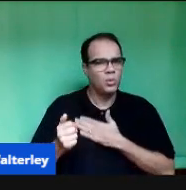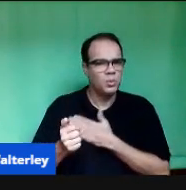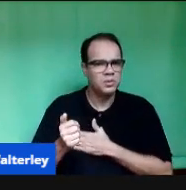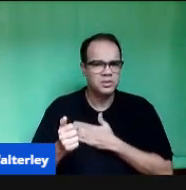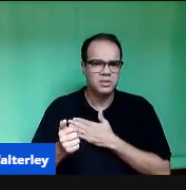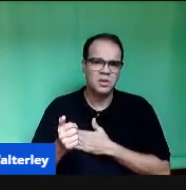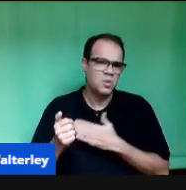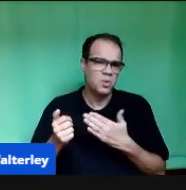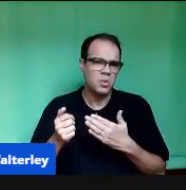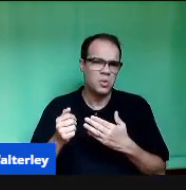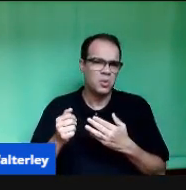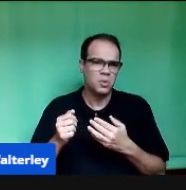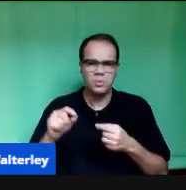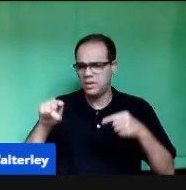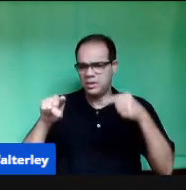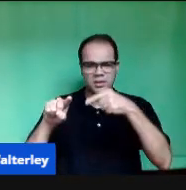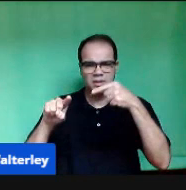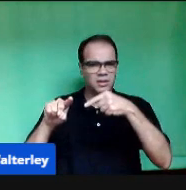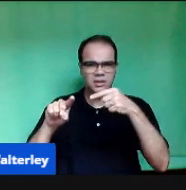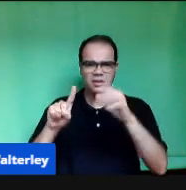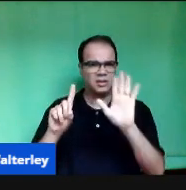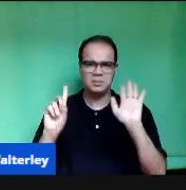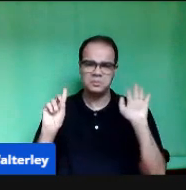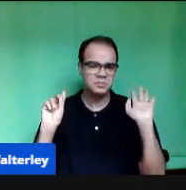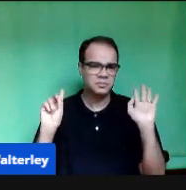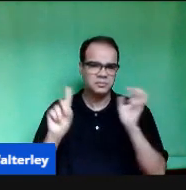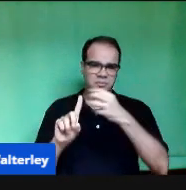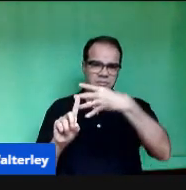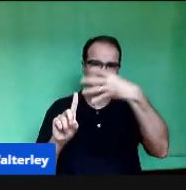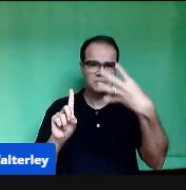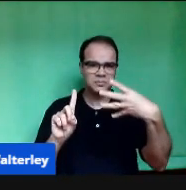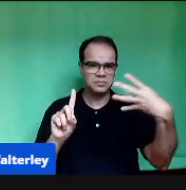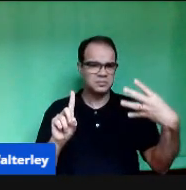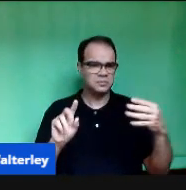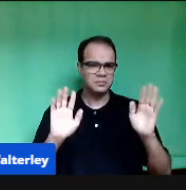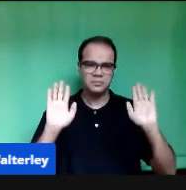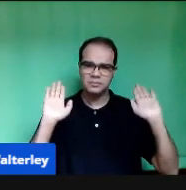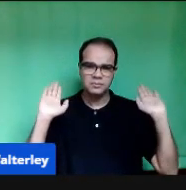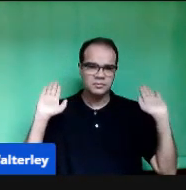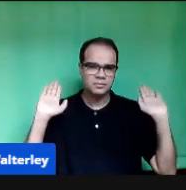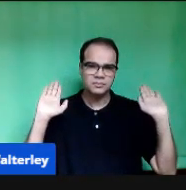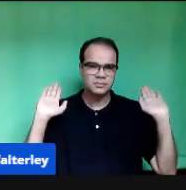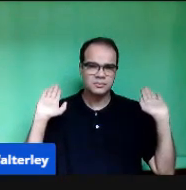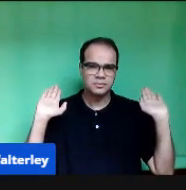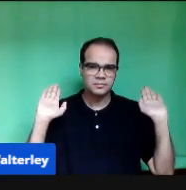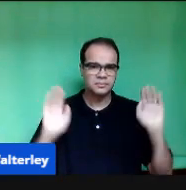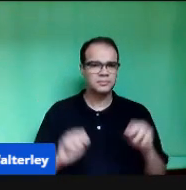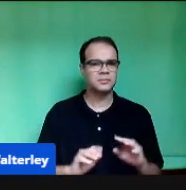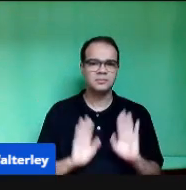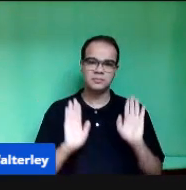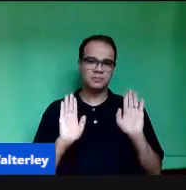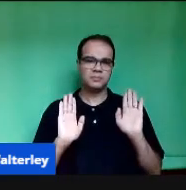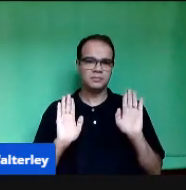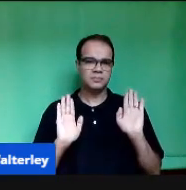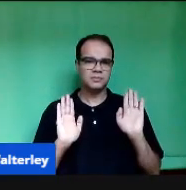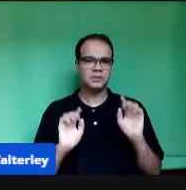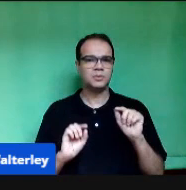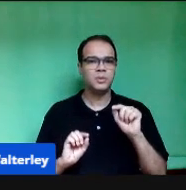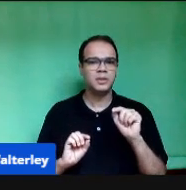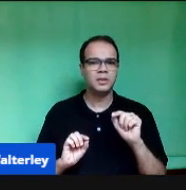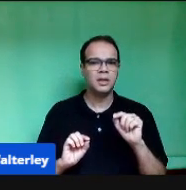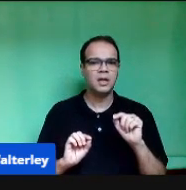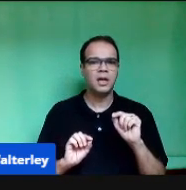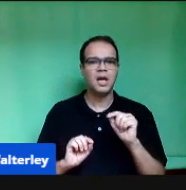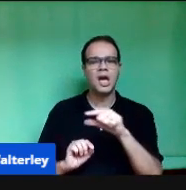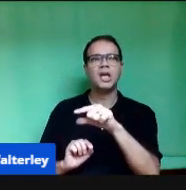nossa orientação sexual. É importante dizer também que o termo opção sexual ele está equivocado. Eu